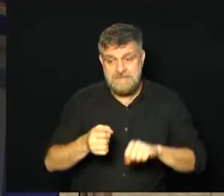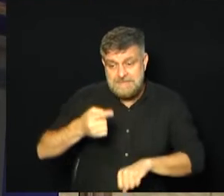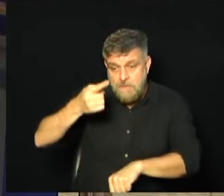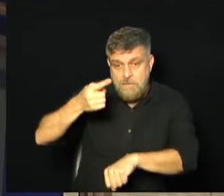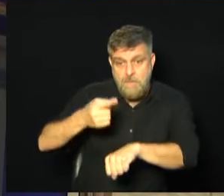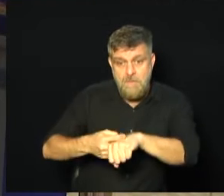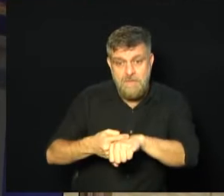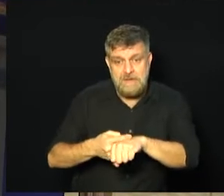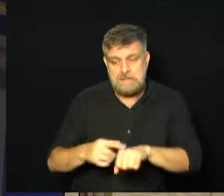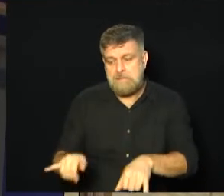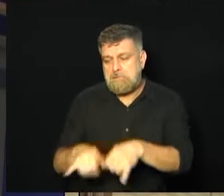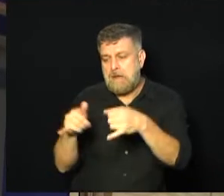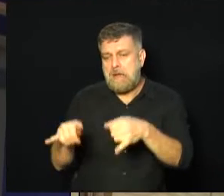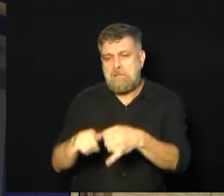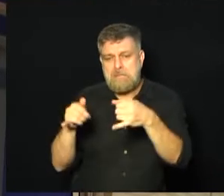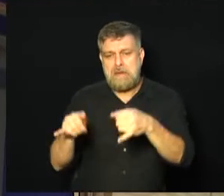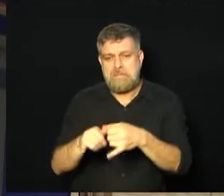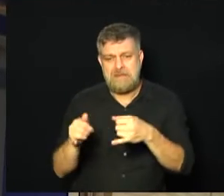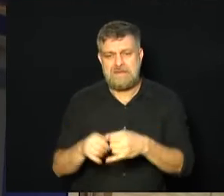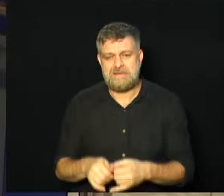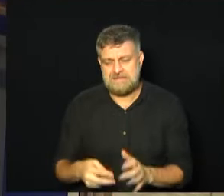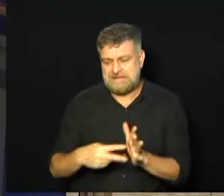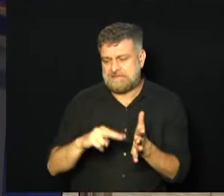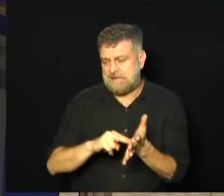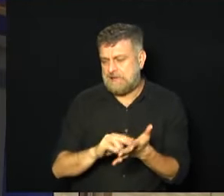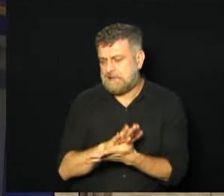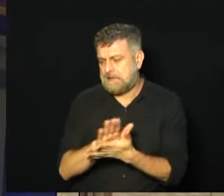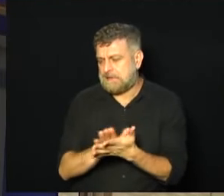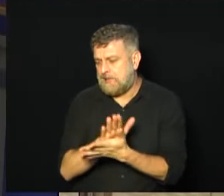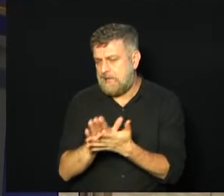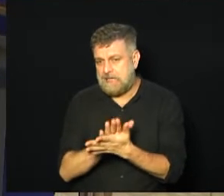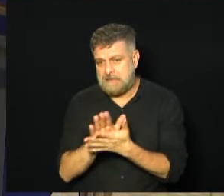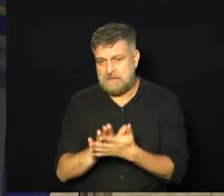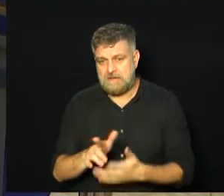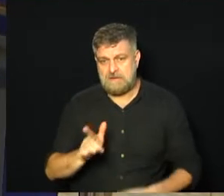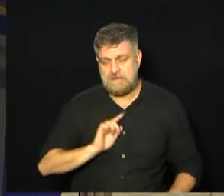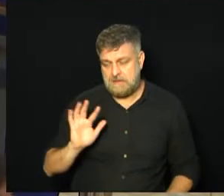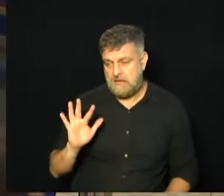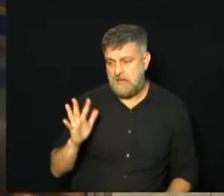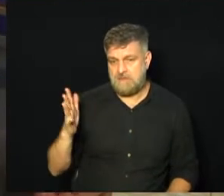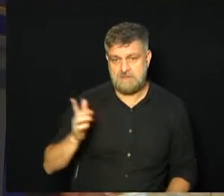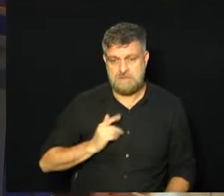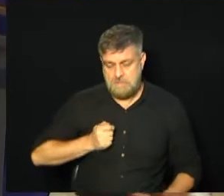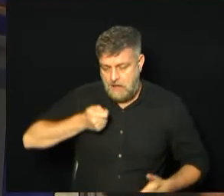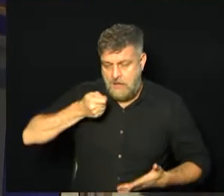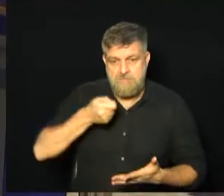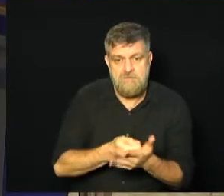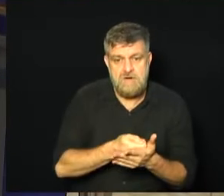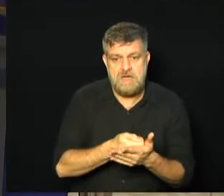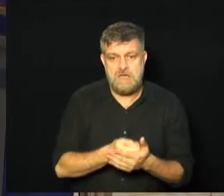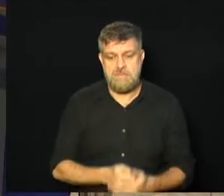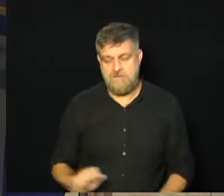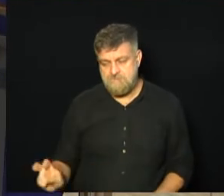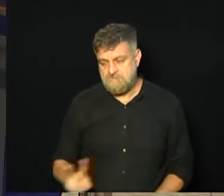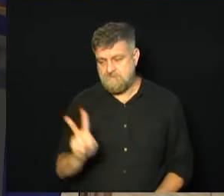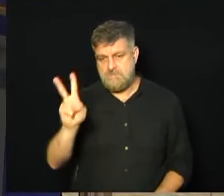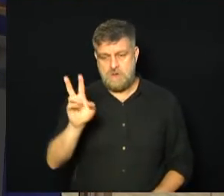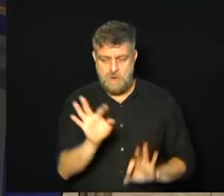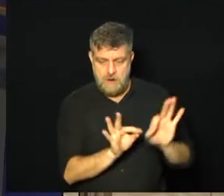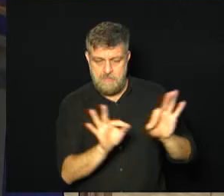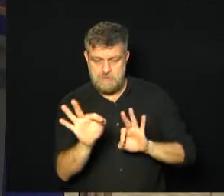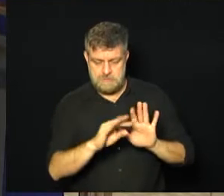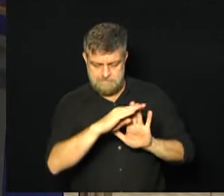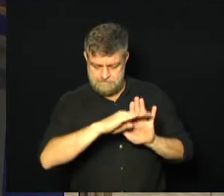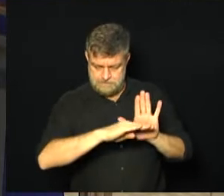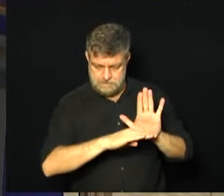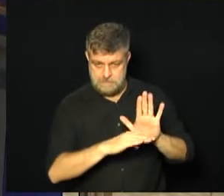muito banal, um momento muito sem significado, um momento que às vezes, né, não afirma princípios, valores, projeto, né,